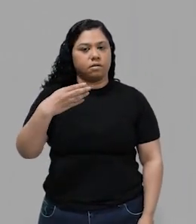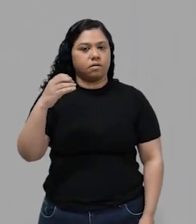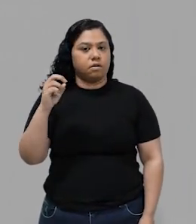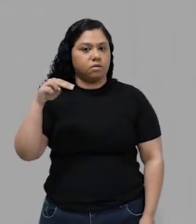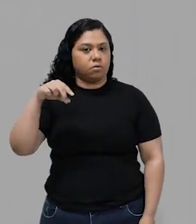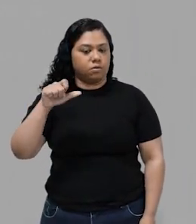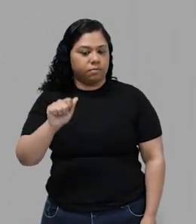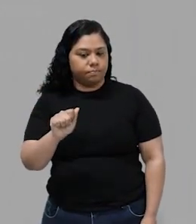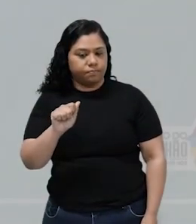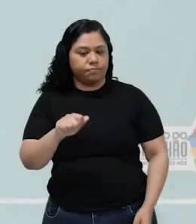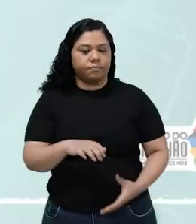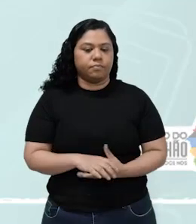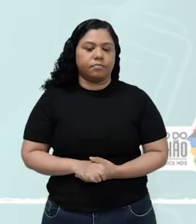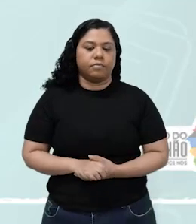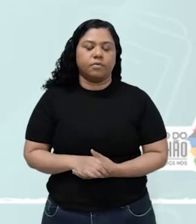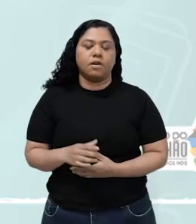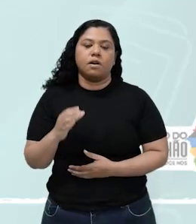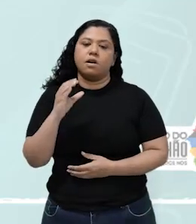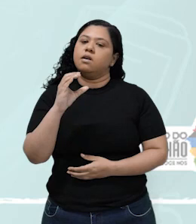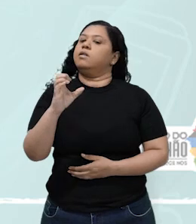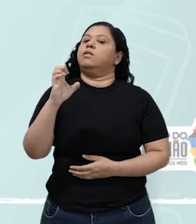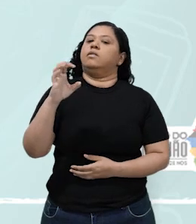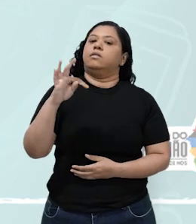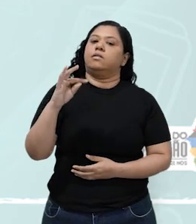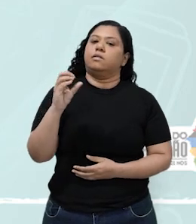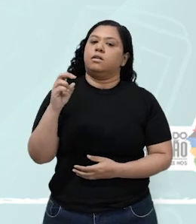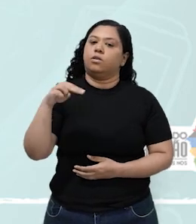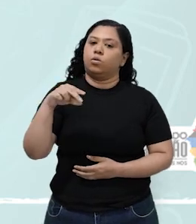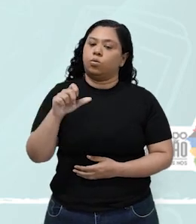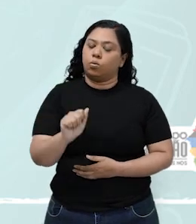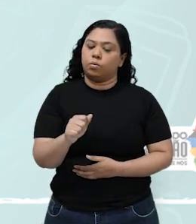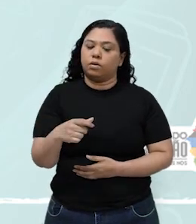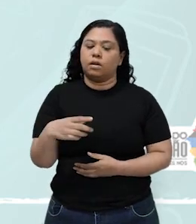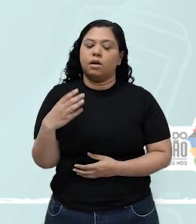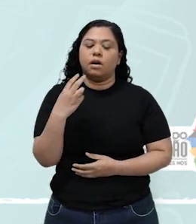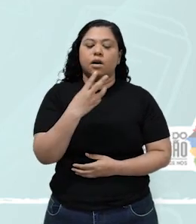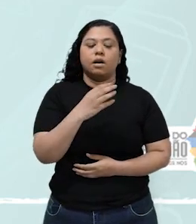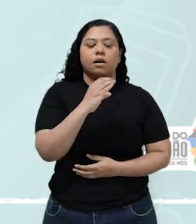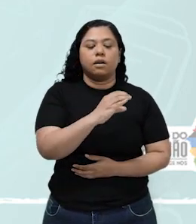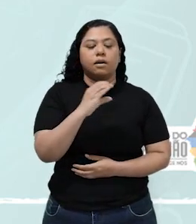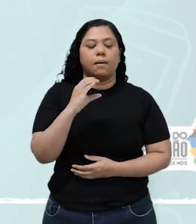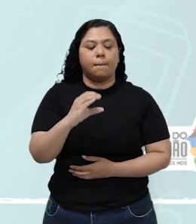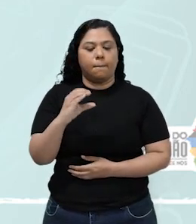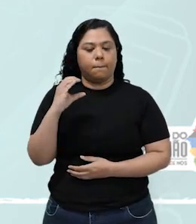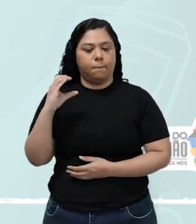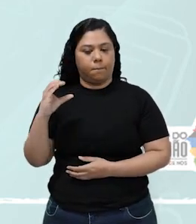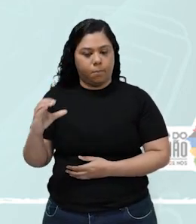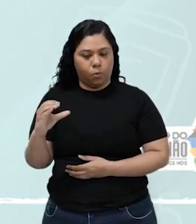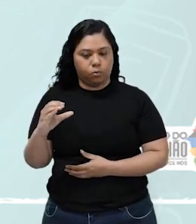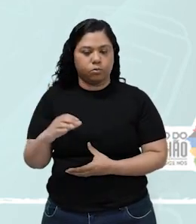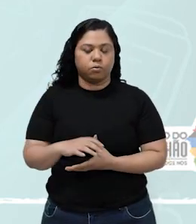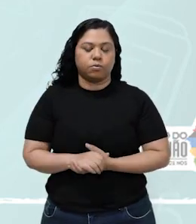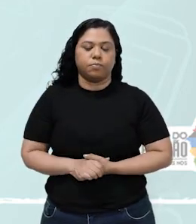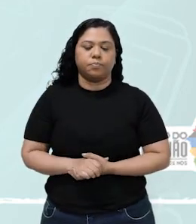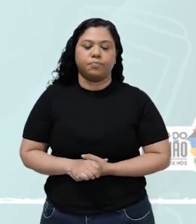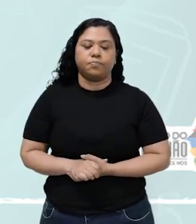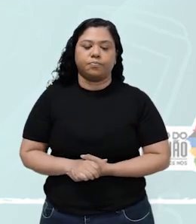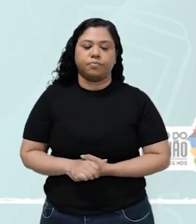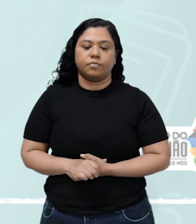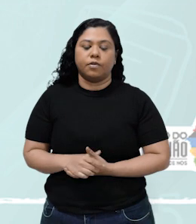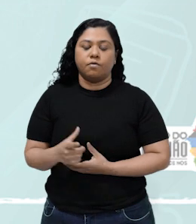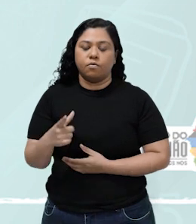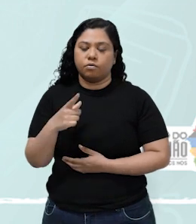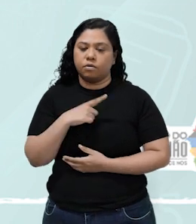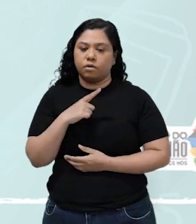a hexan 3-ona é uma cetona de 6 carbonos, hex. Entre os carbonos, eu vou ter